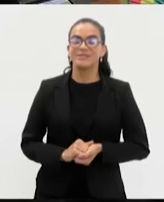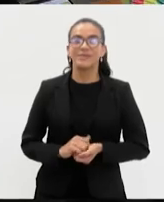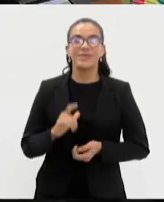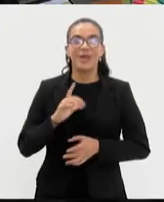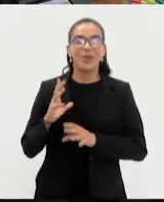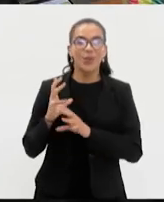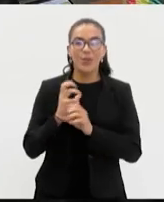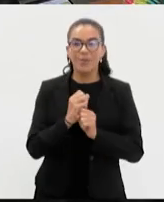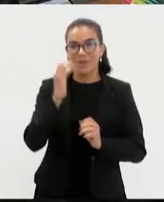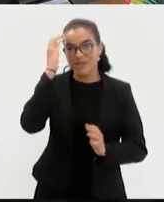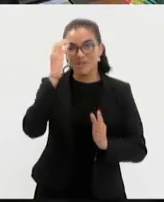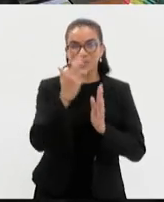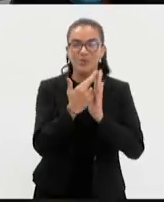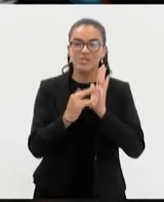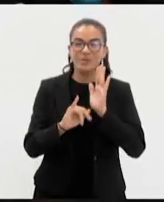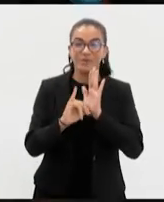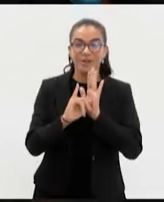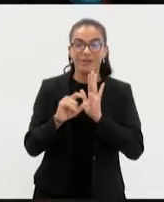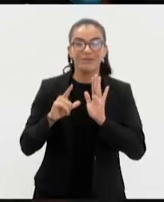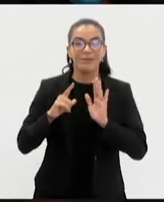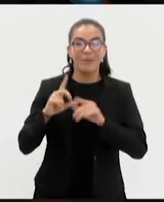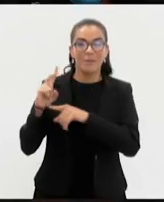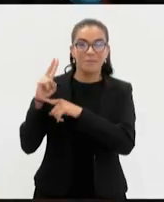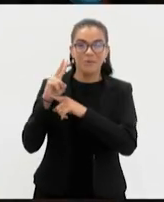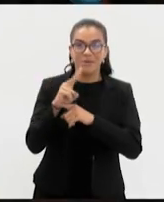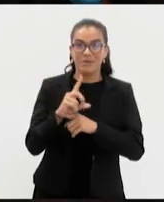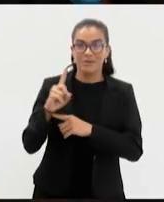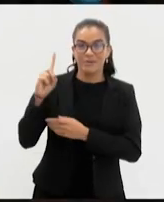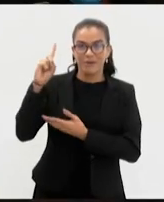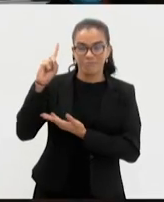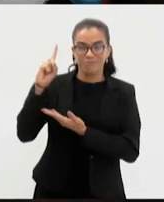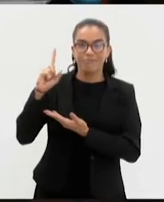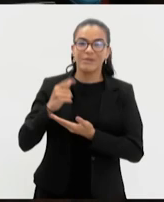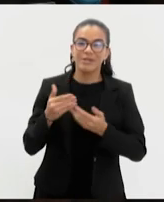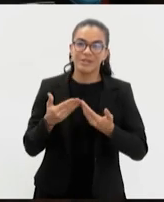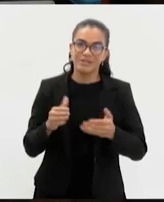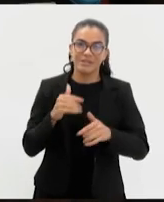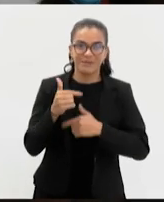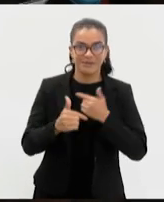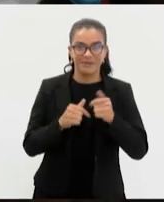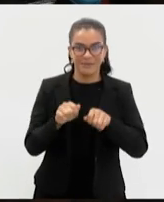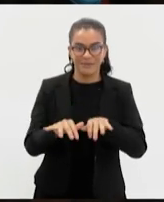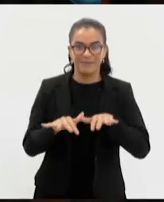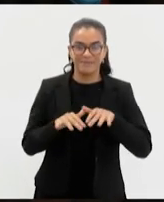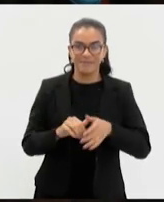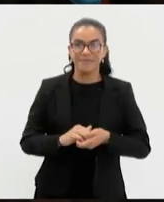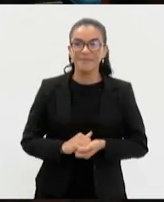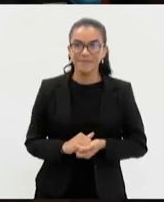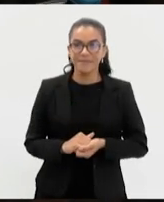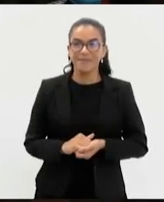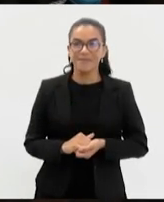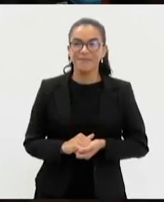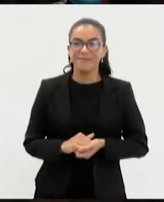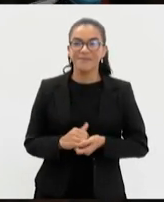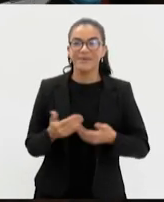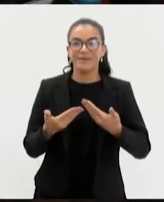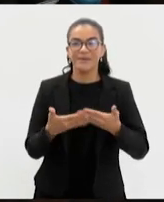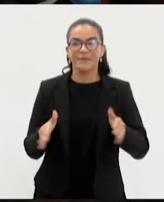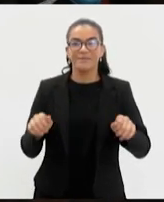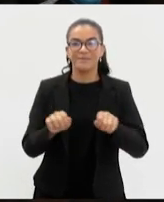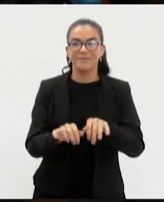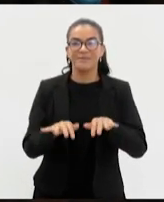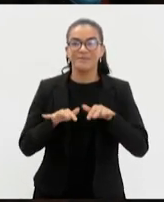havendo o número legal e sobre a proteção de Deus iniciamos o nosso trabalho está aberta a